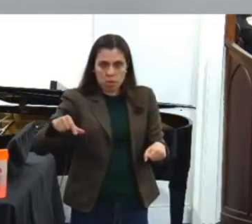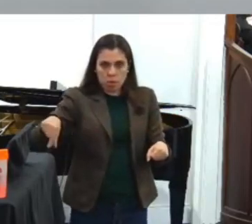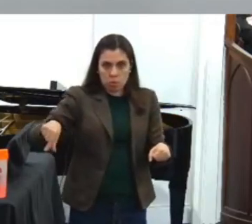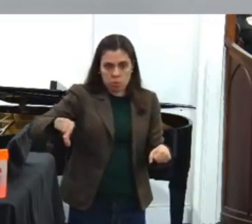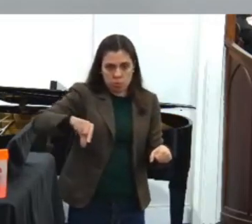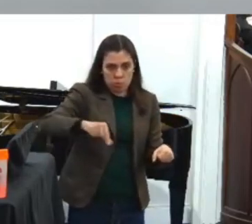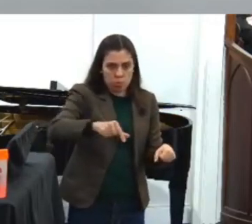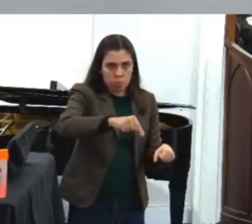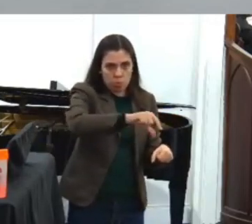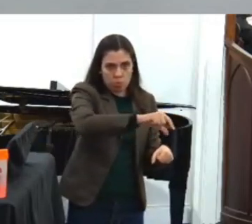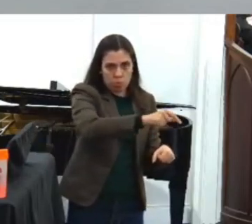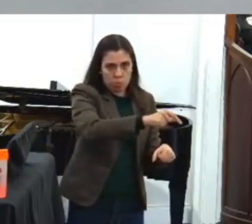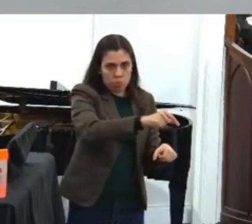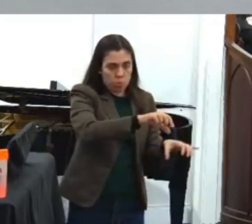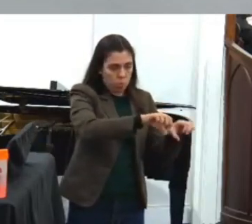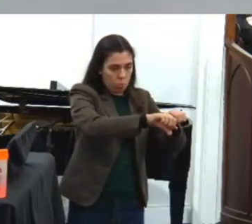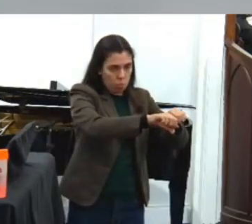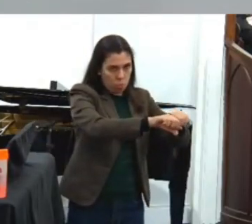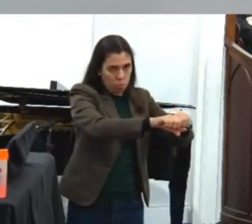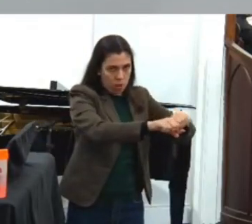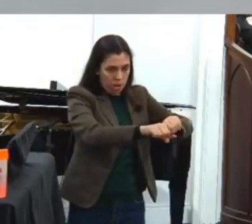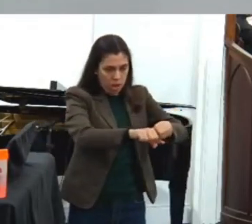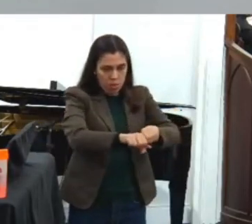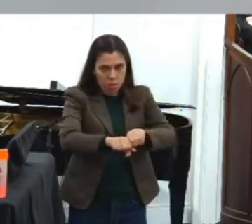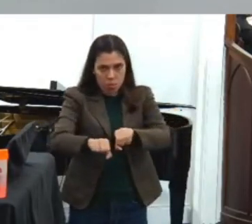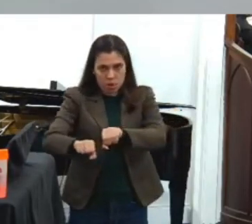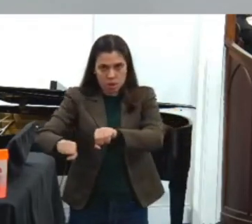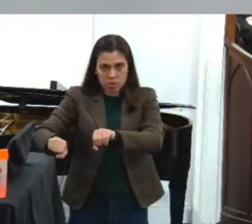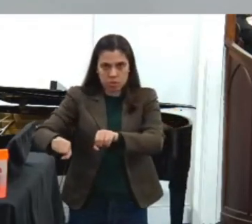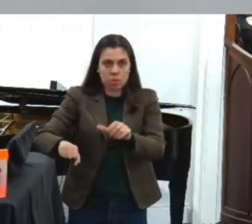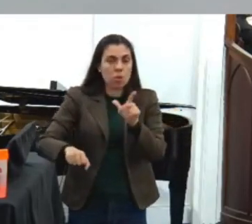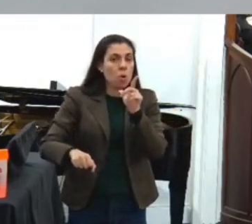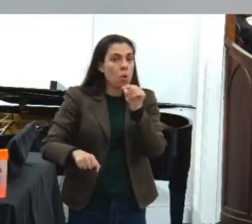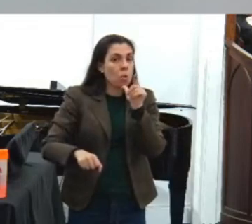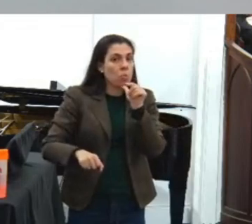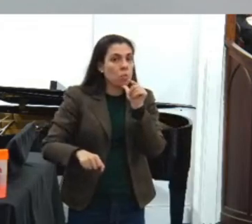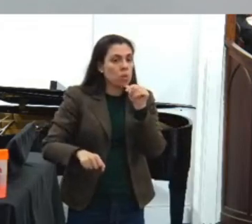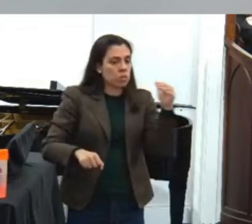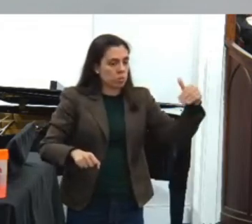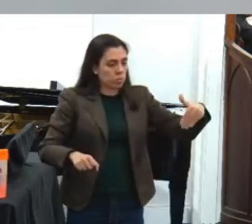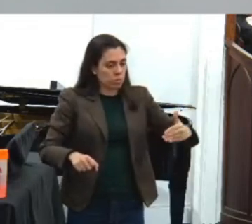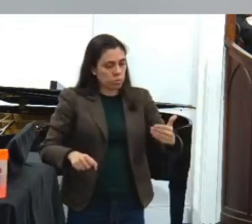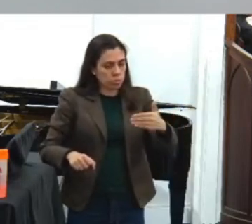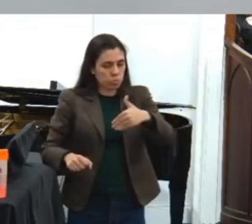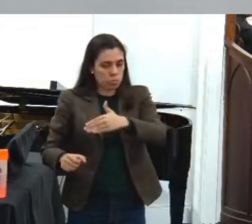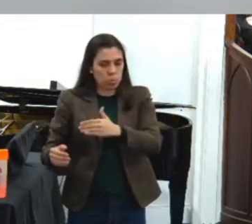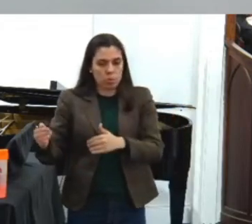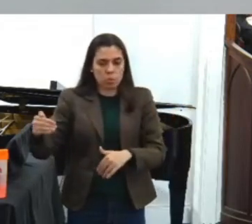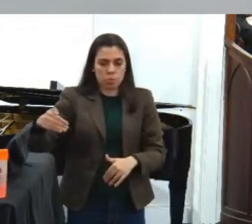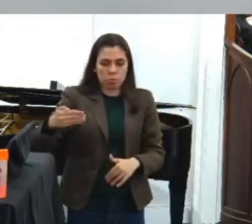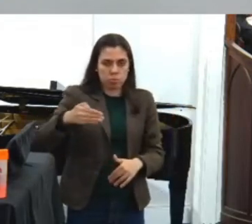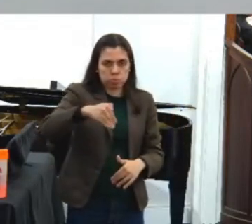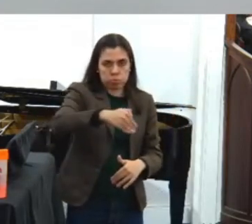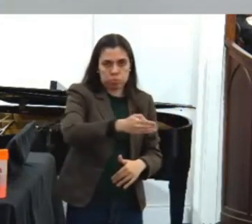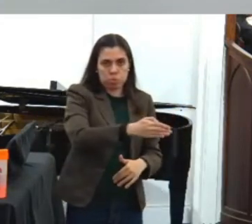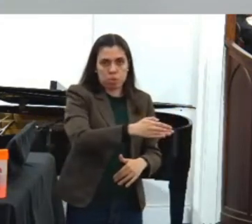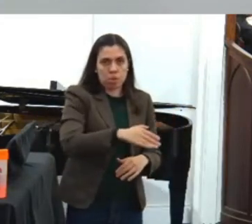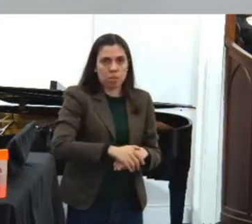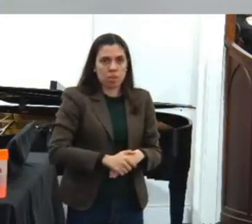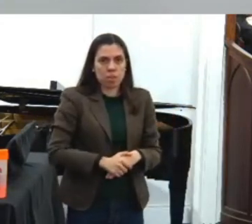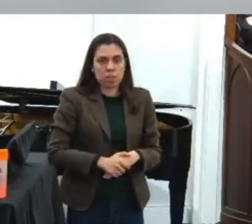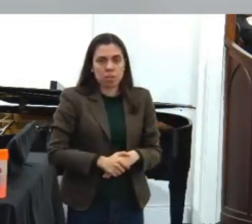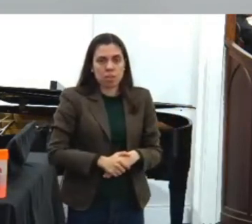nem quente e nem fria. Ela era morna, com quase